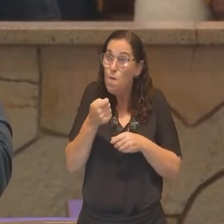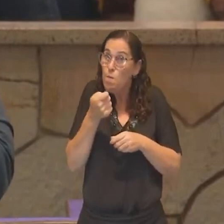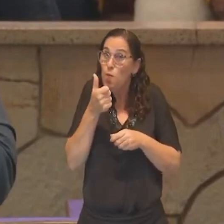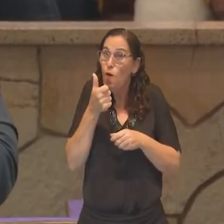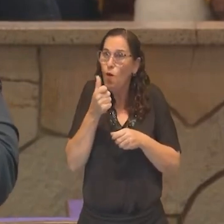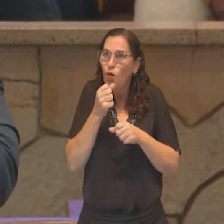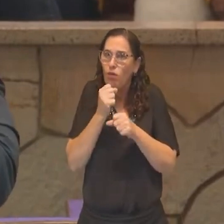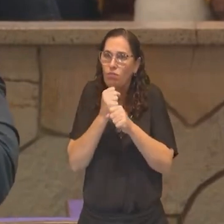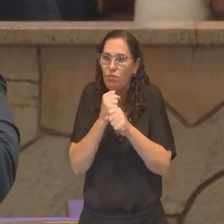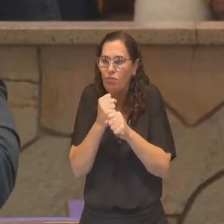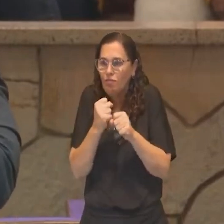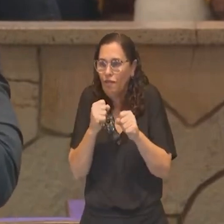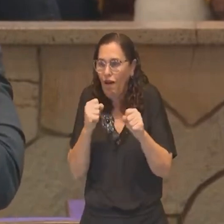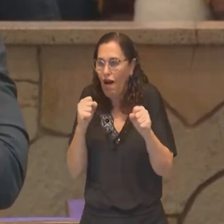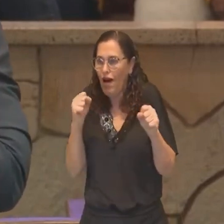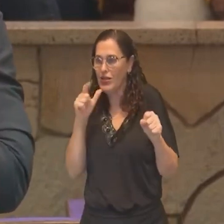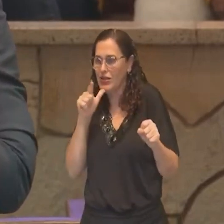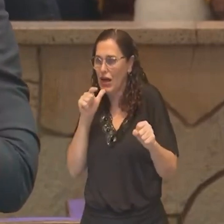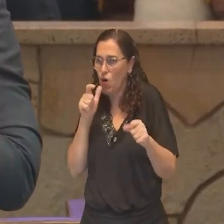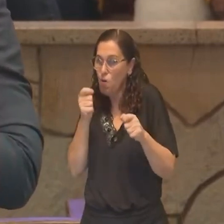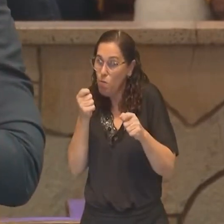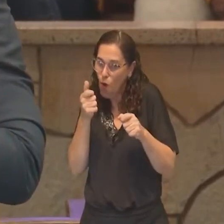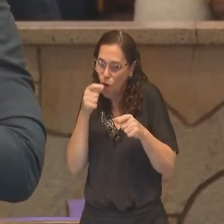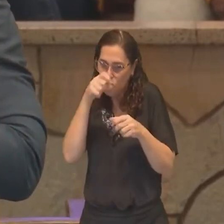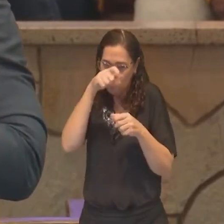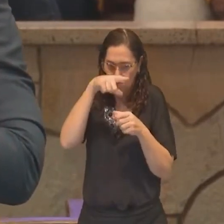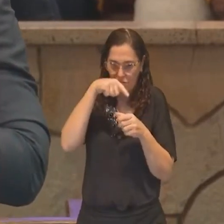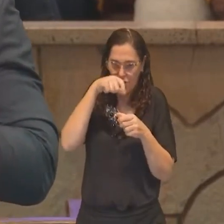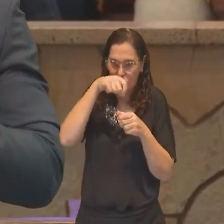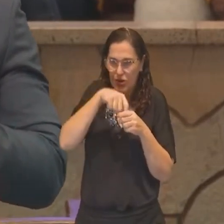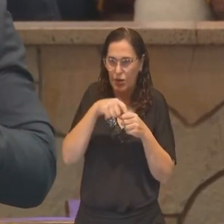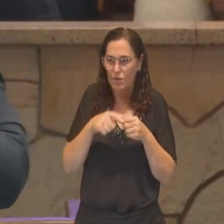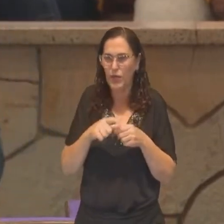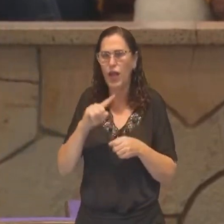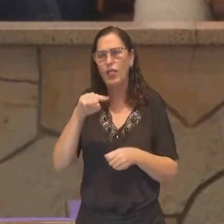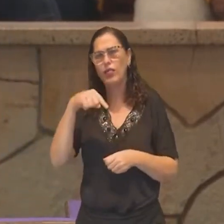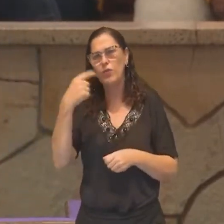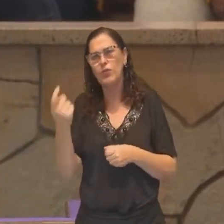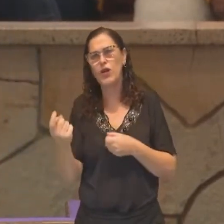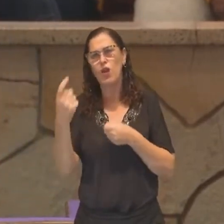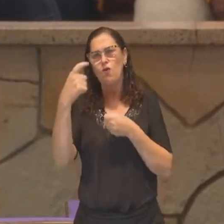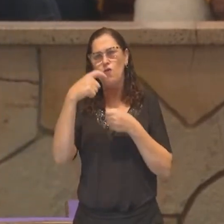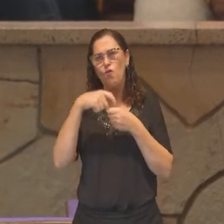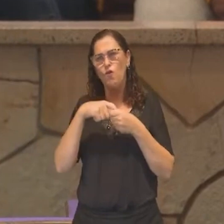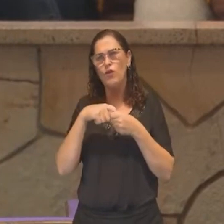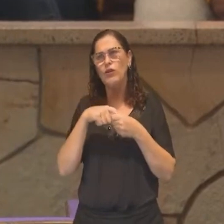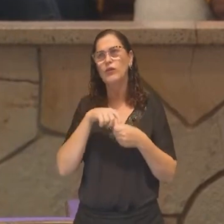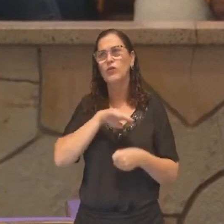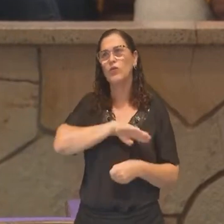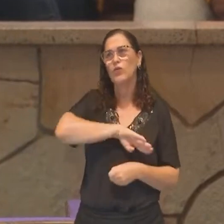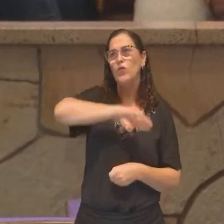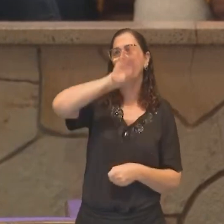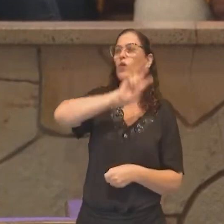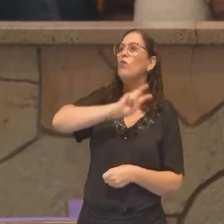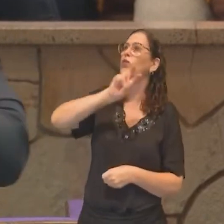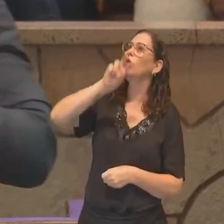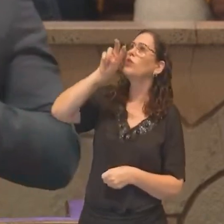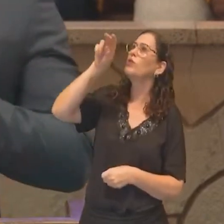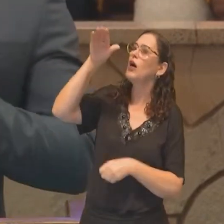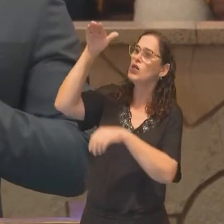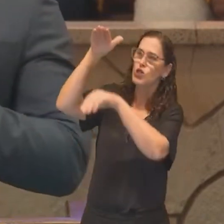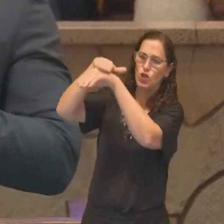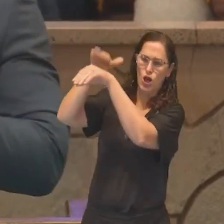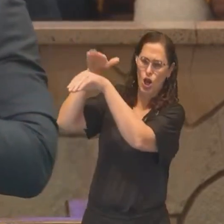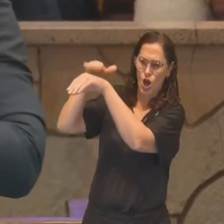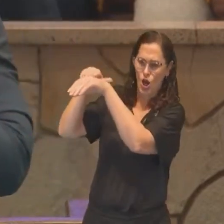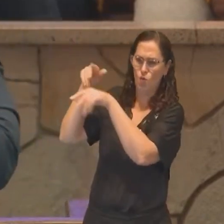grande oceano, das grandes águas. Tempos depois ele retorna, ele sobe a colina e ele convoca